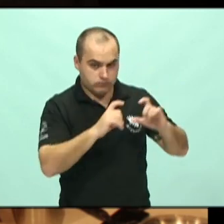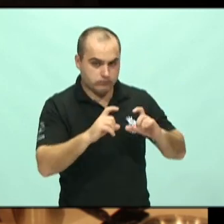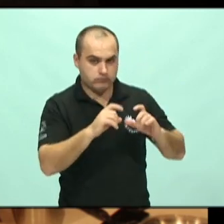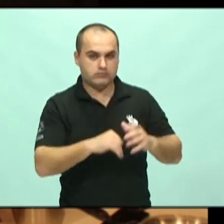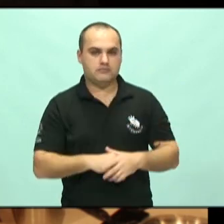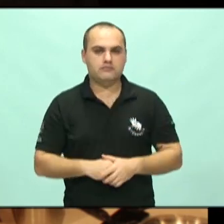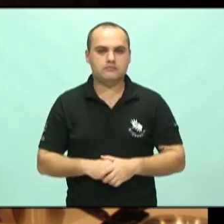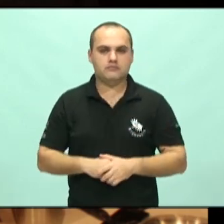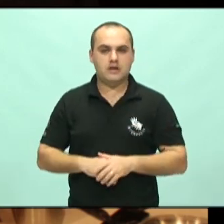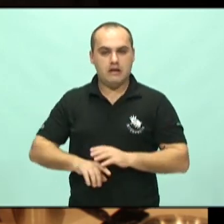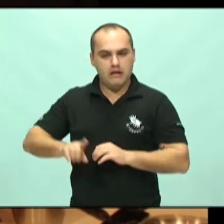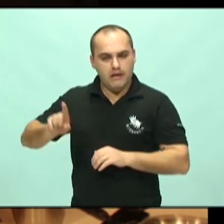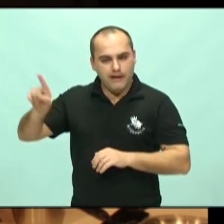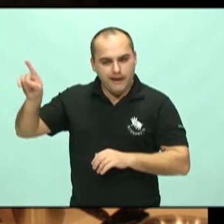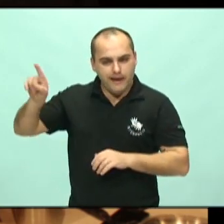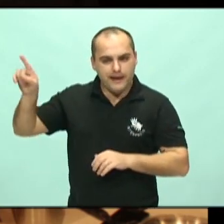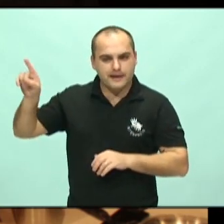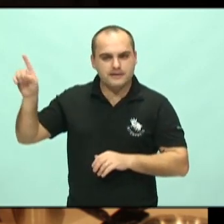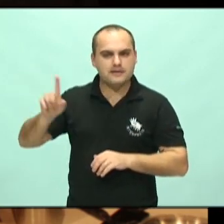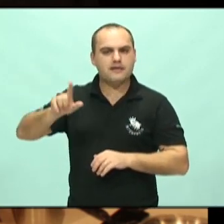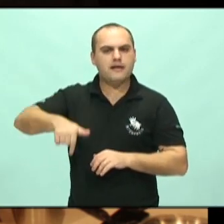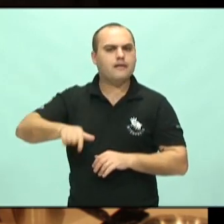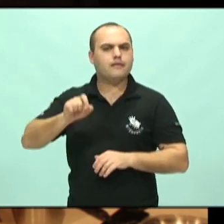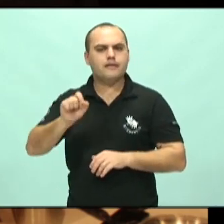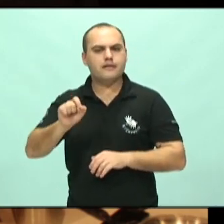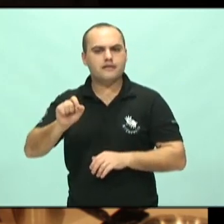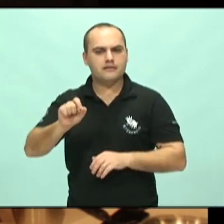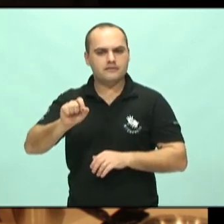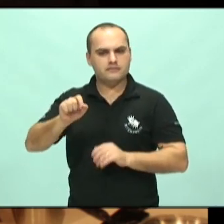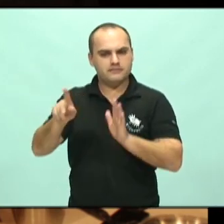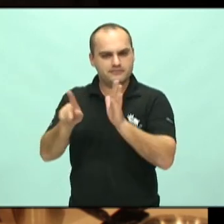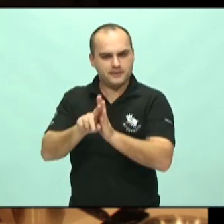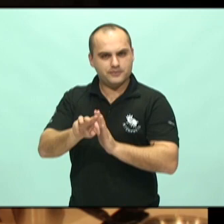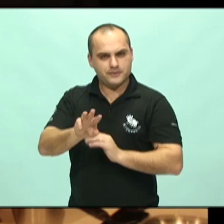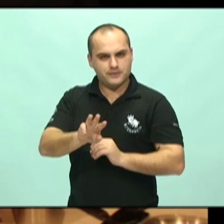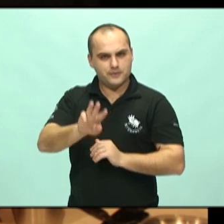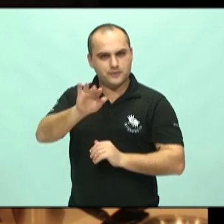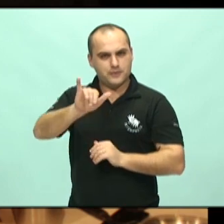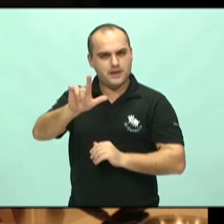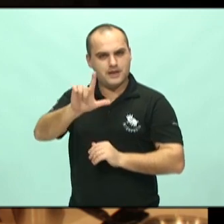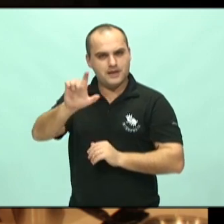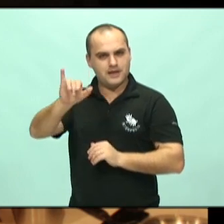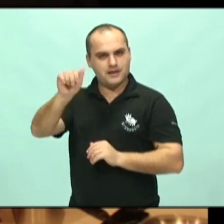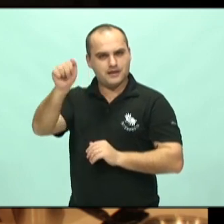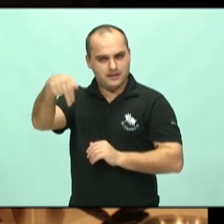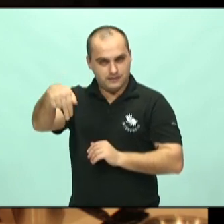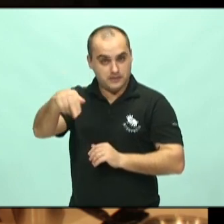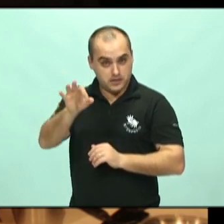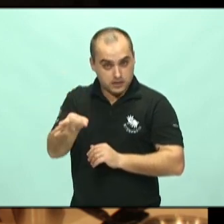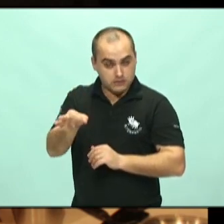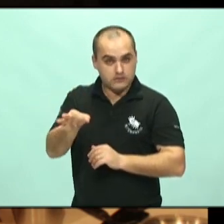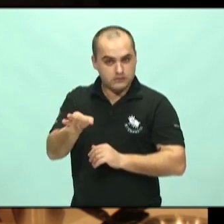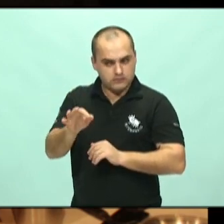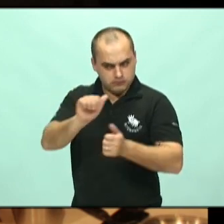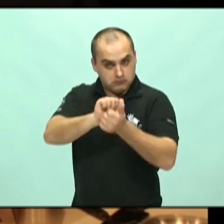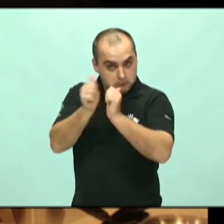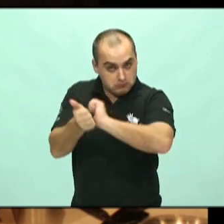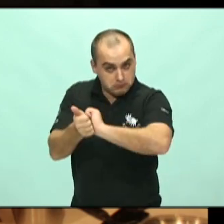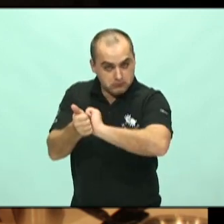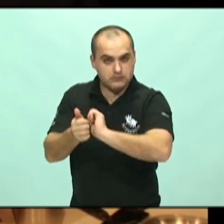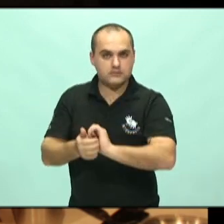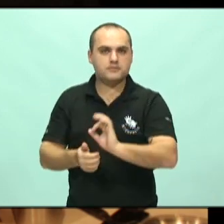poder observar. Essa daí é uma peça de William Shakespeare, foi adaptada. Isso mesmo.